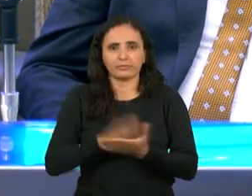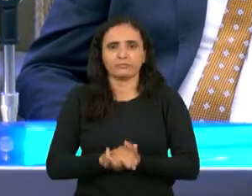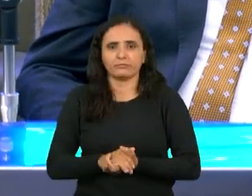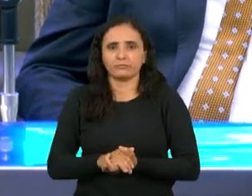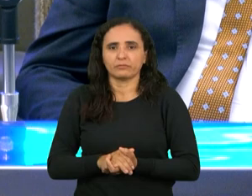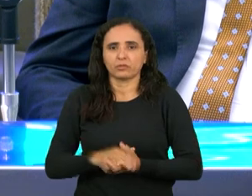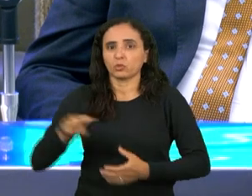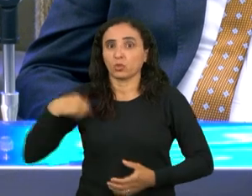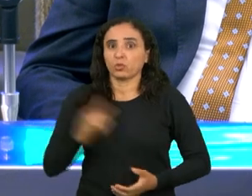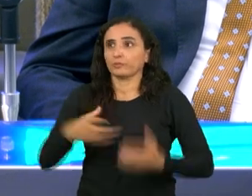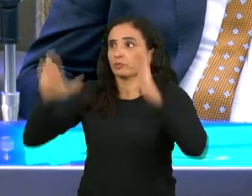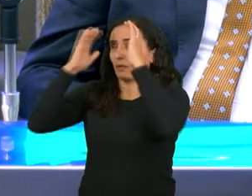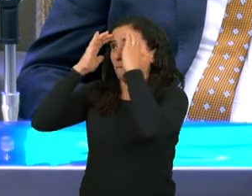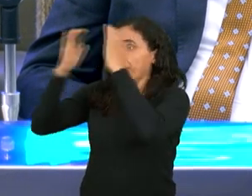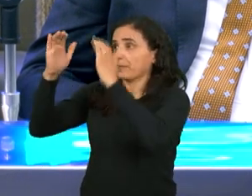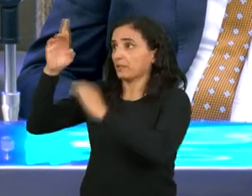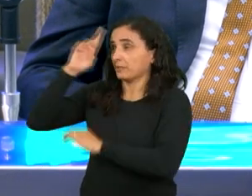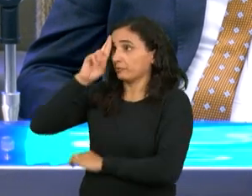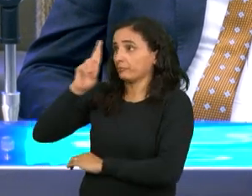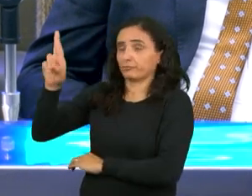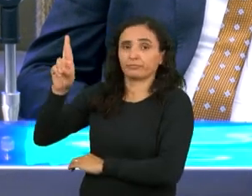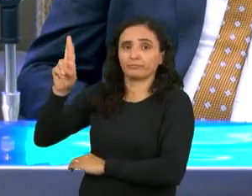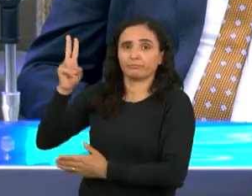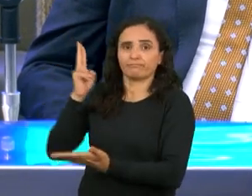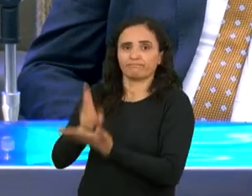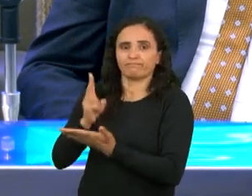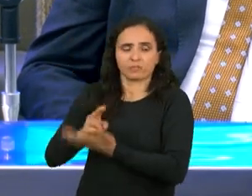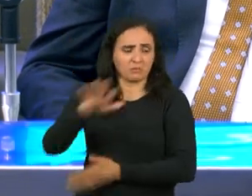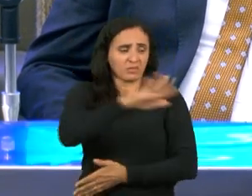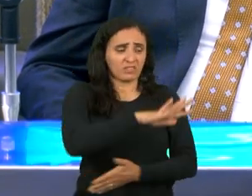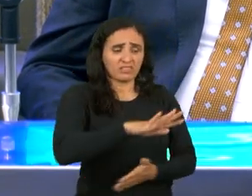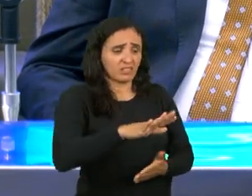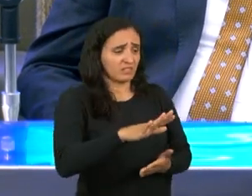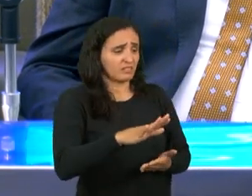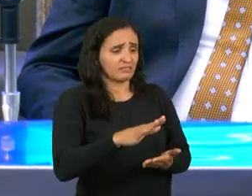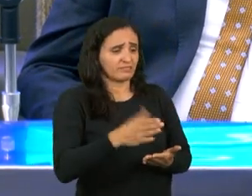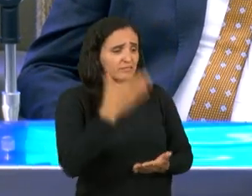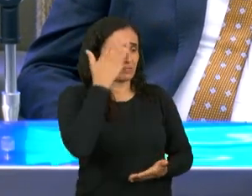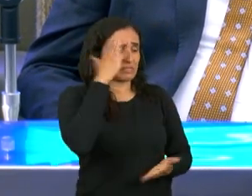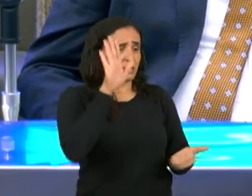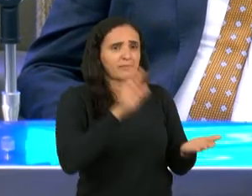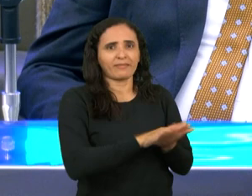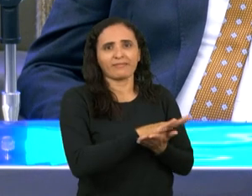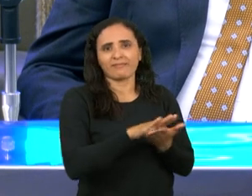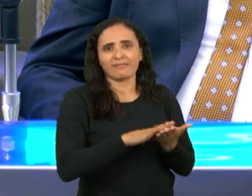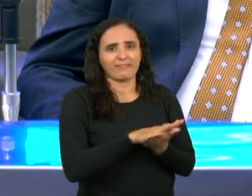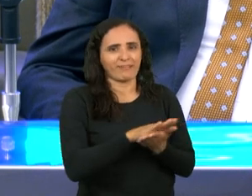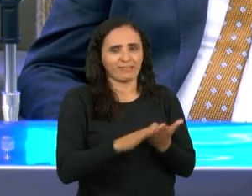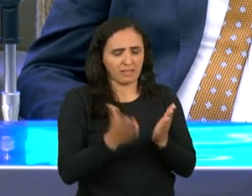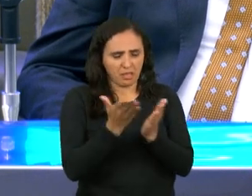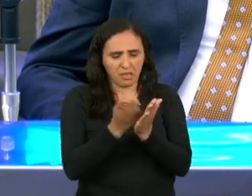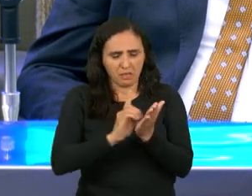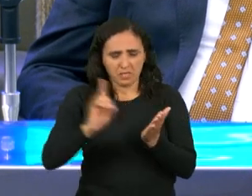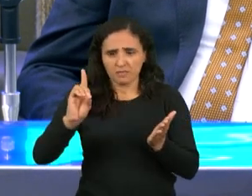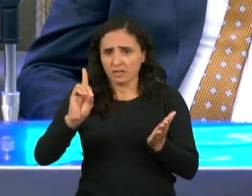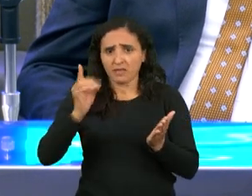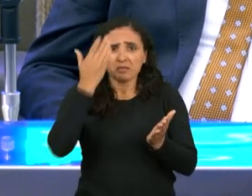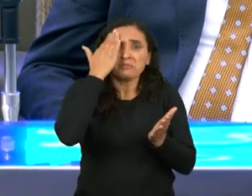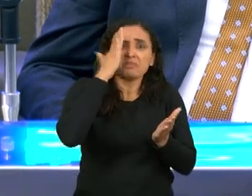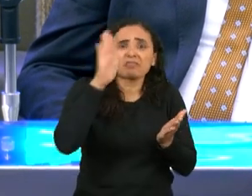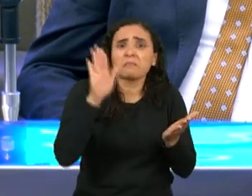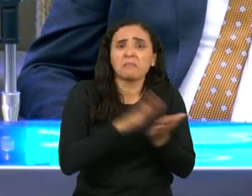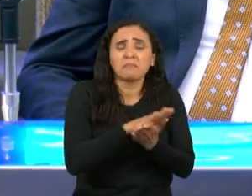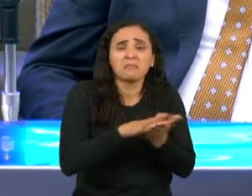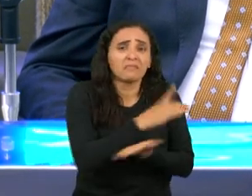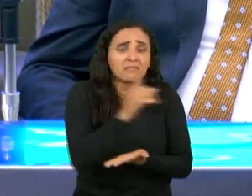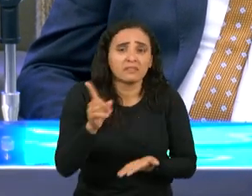Deus pela ignorância que há neles eles não entendem o evangelho não conhece o